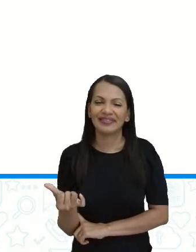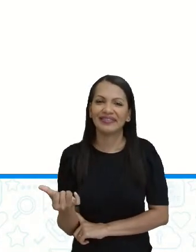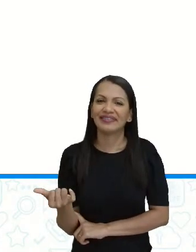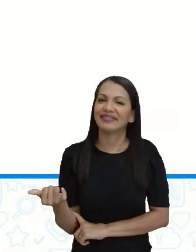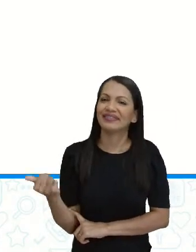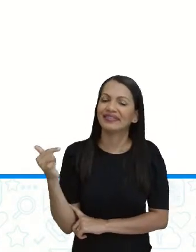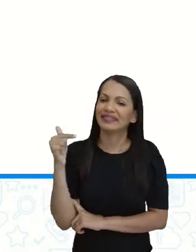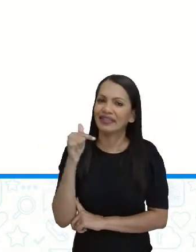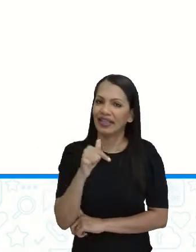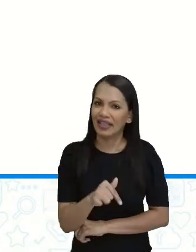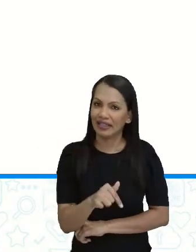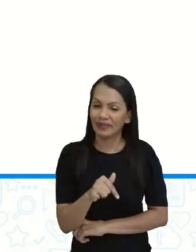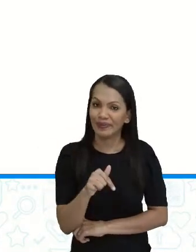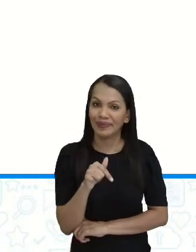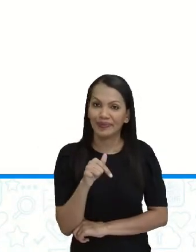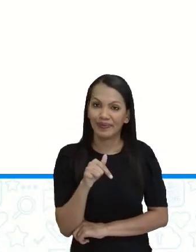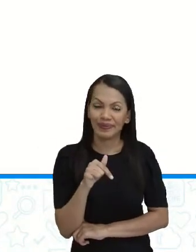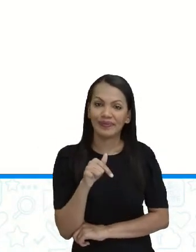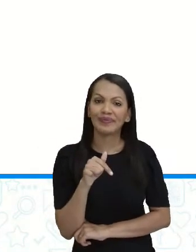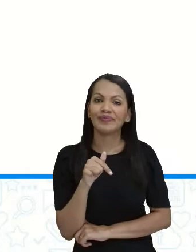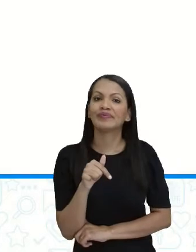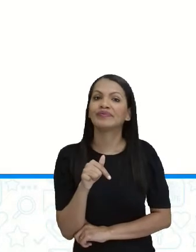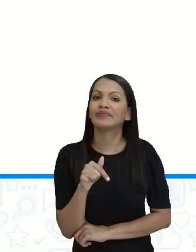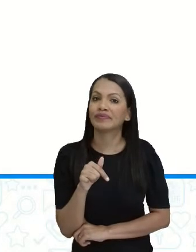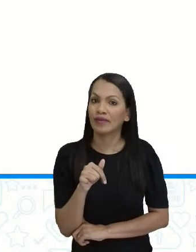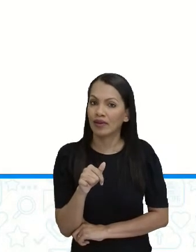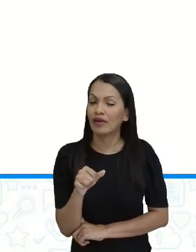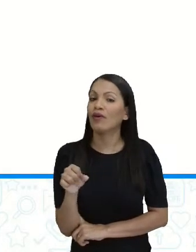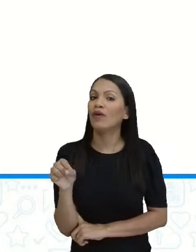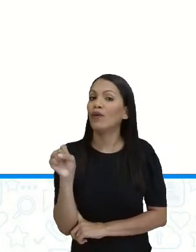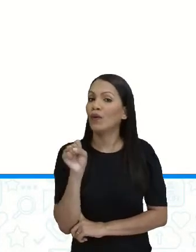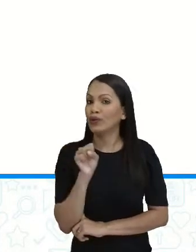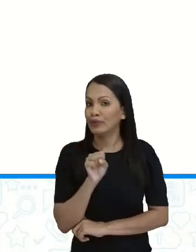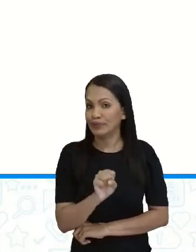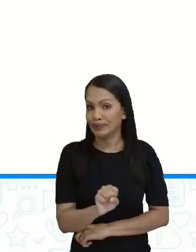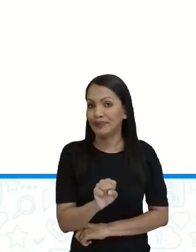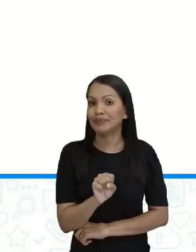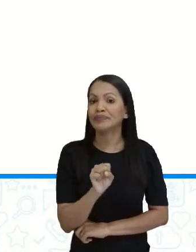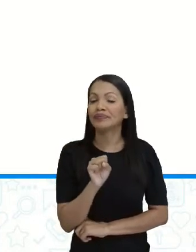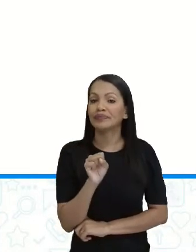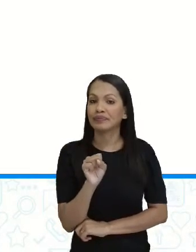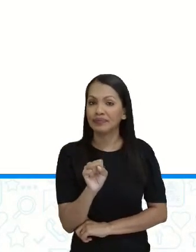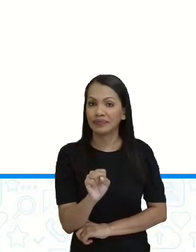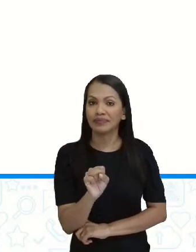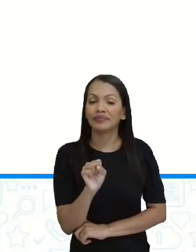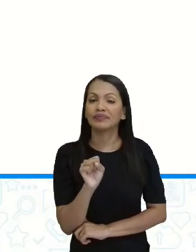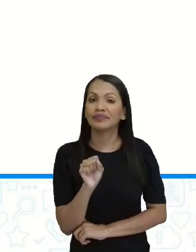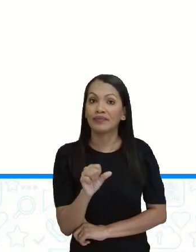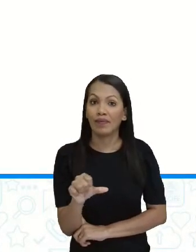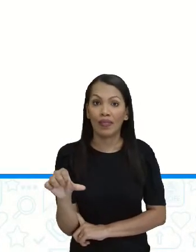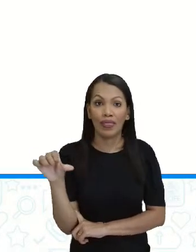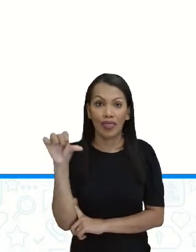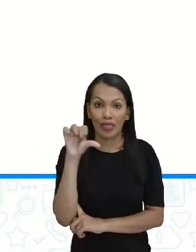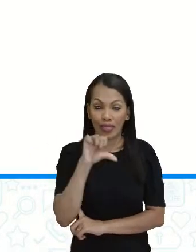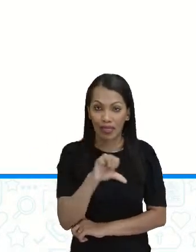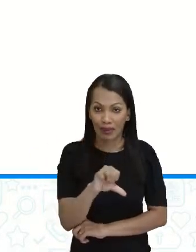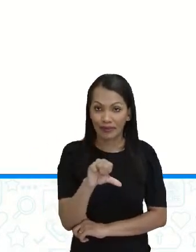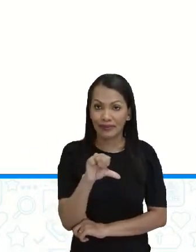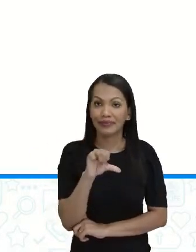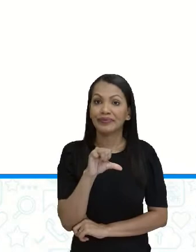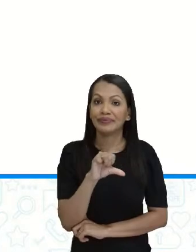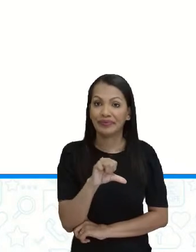poltronas, 7 poltronas, 8 poltronas,